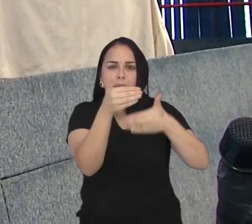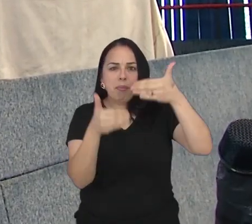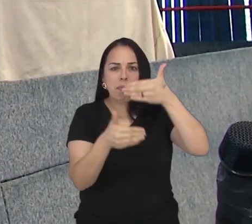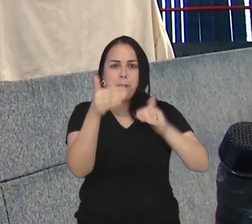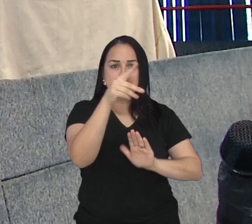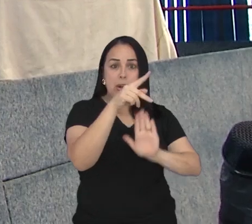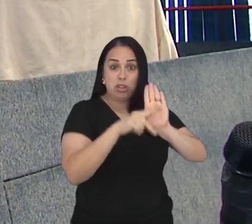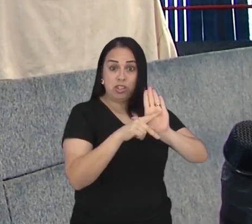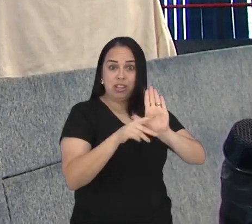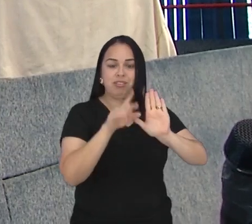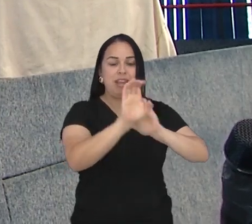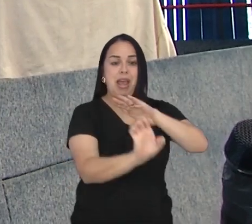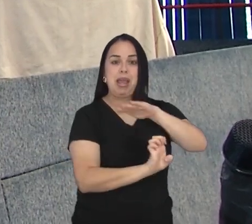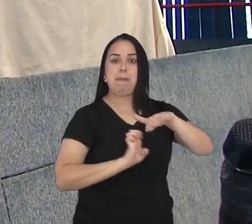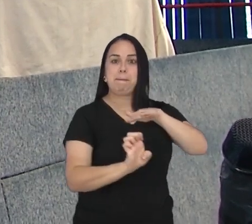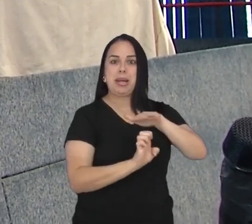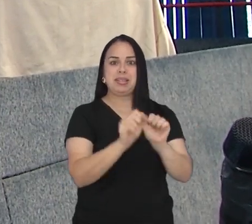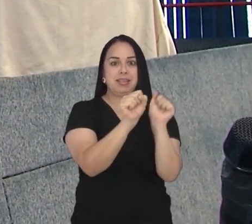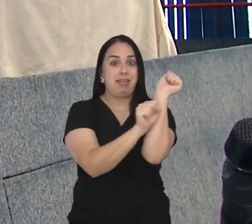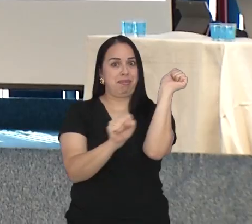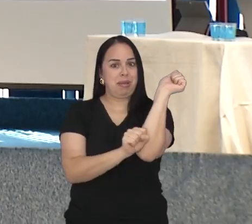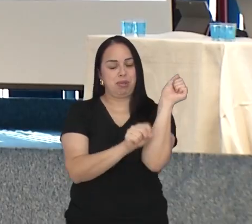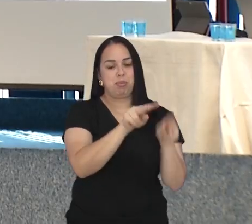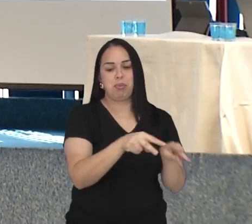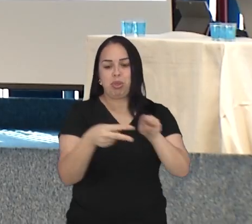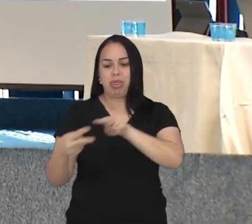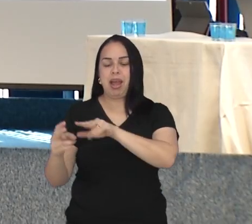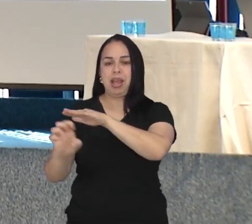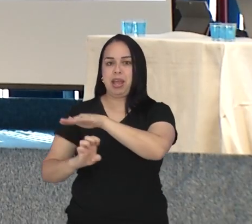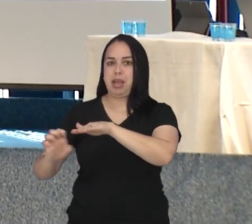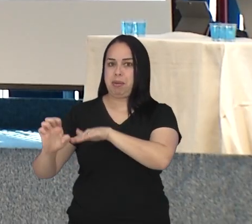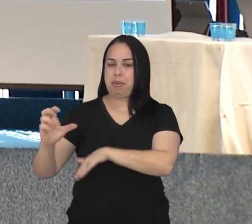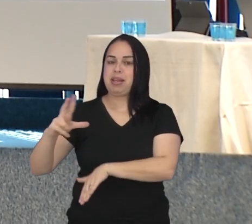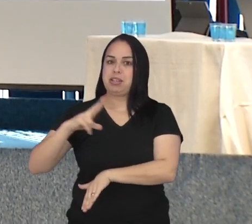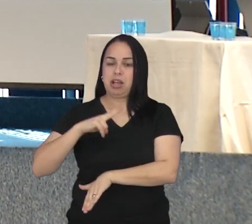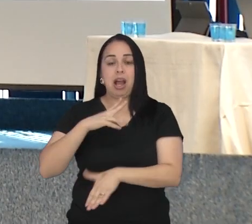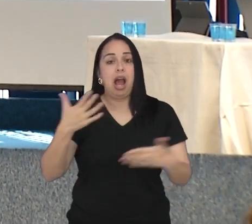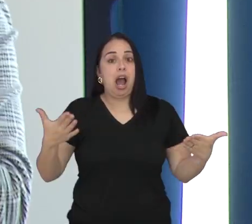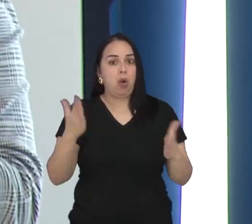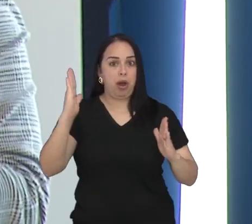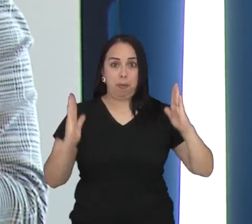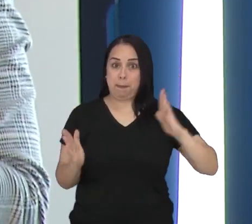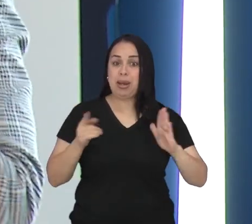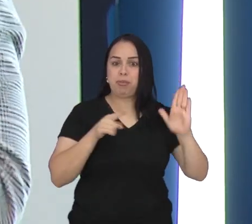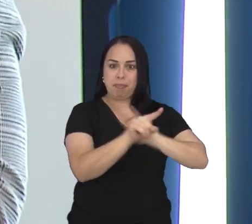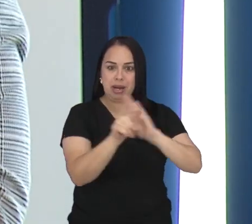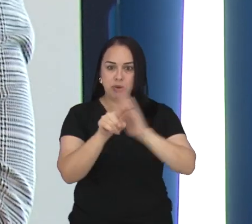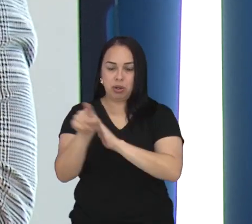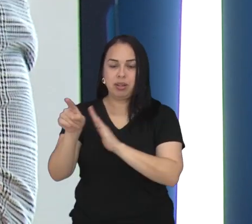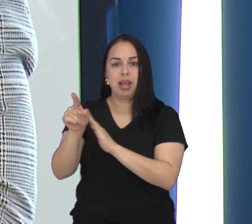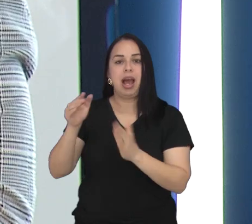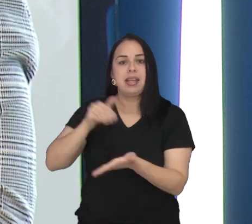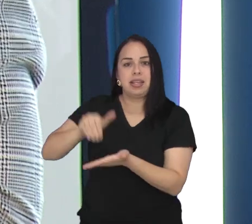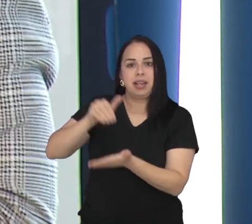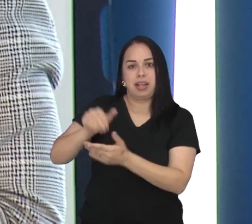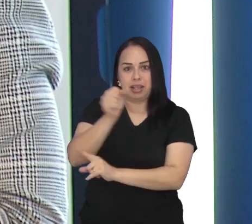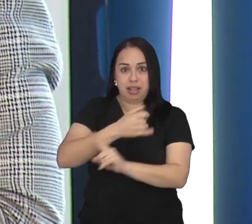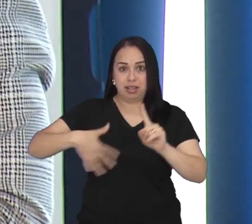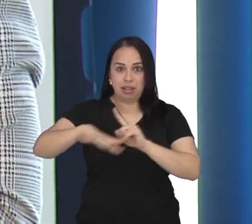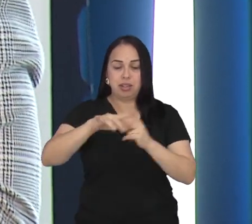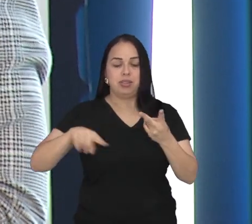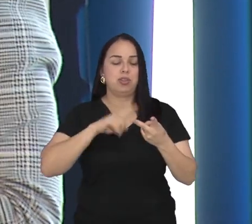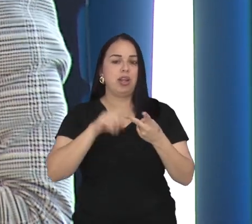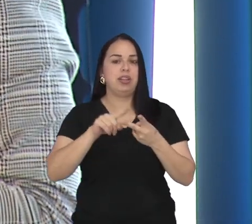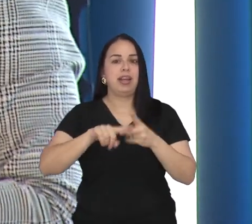apresentação do projeto de desestatização da Sabesp, atualmente em fase de consulta. A secretária de Meio Ambiente, Infraestrutura